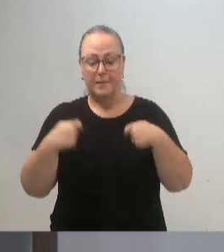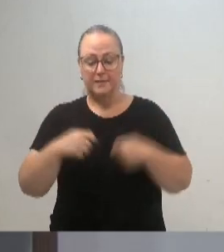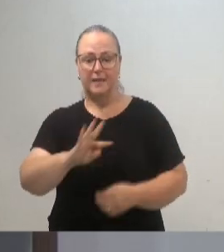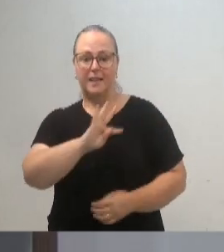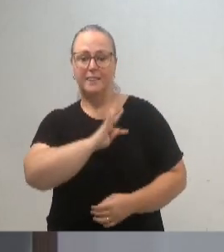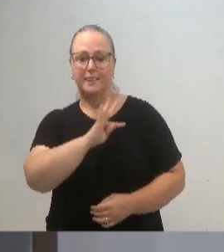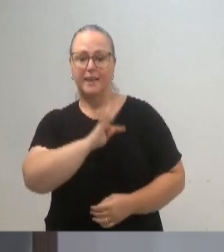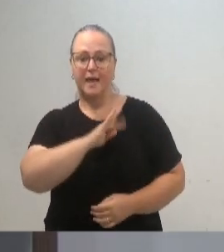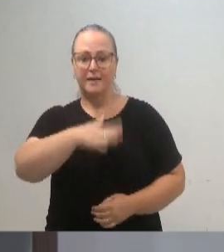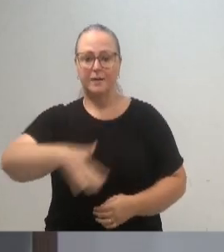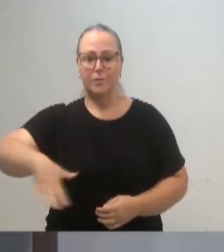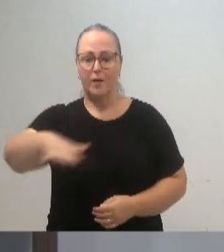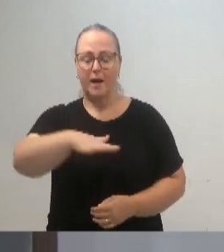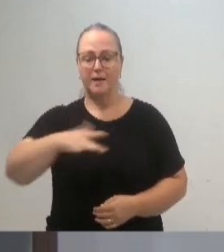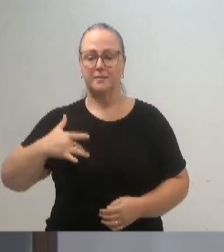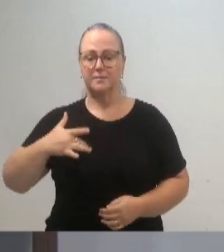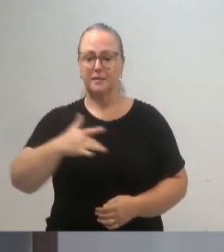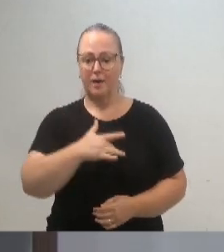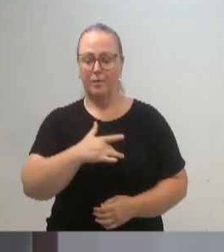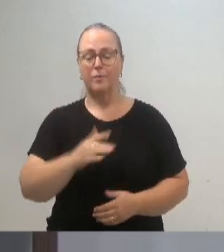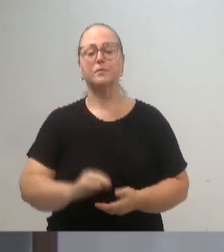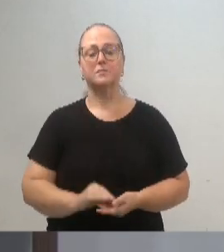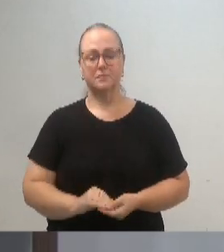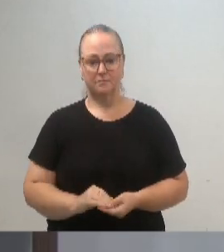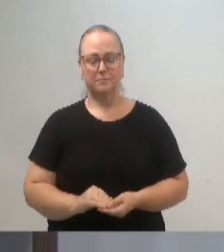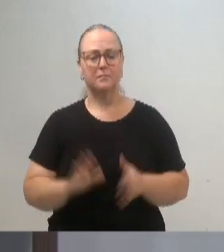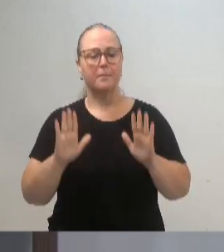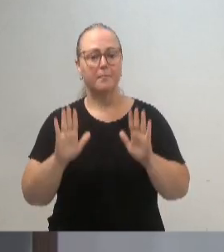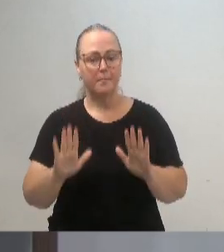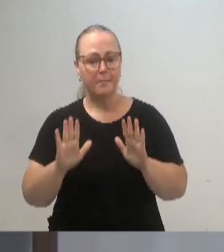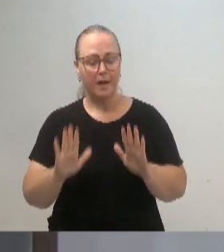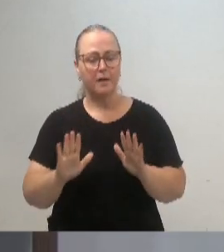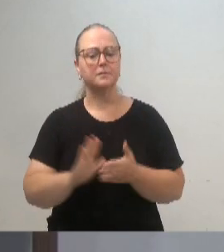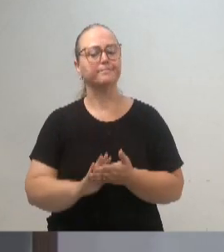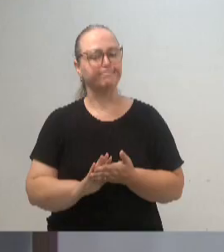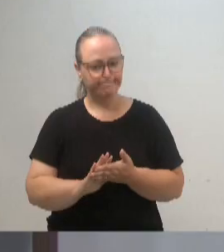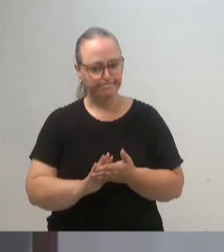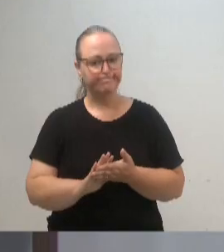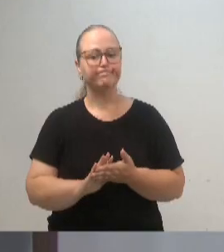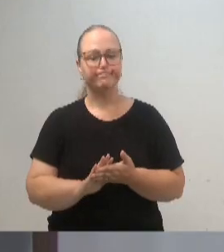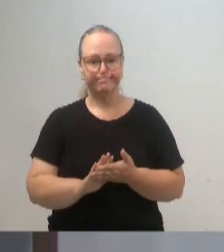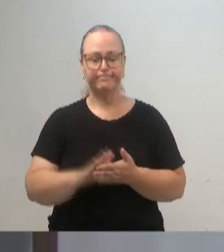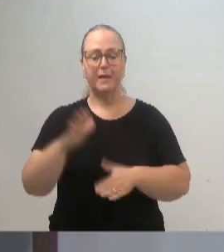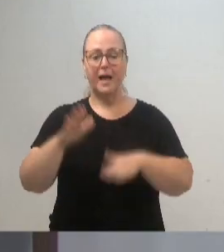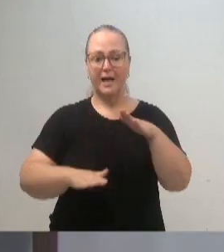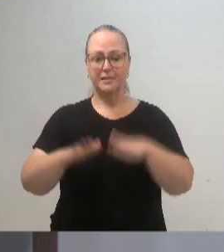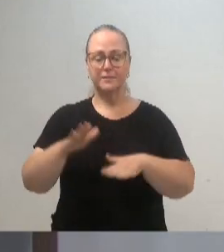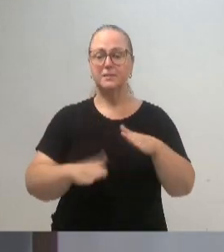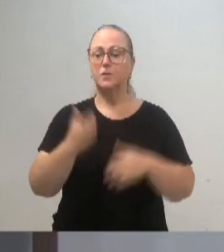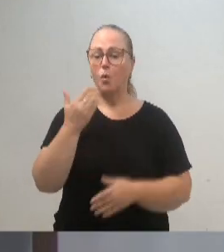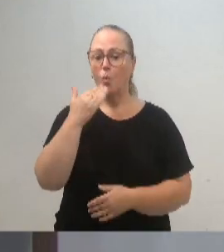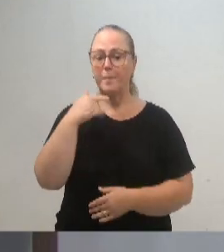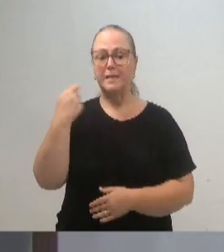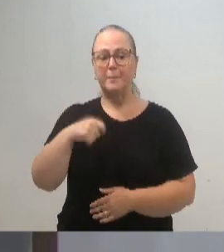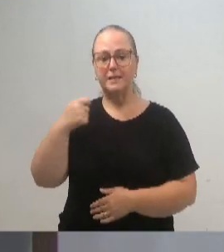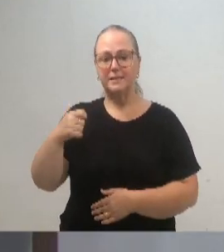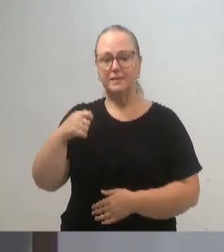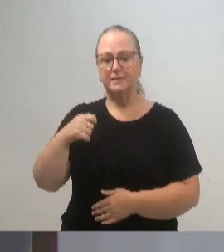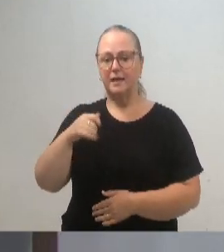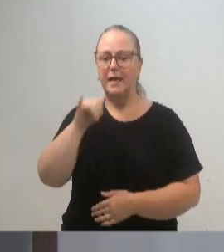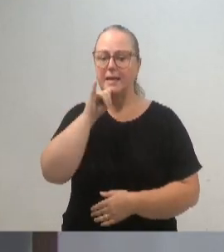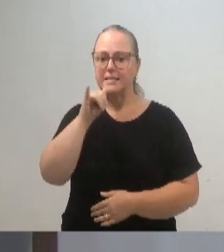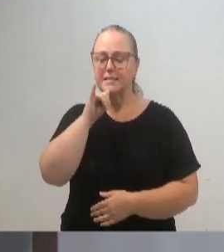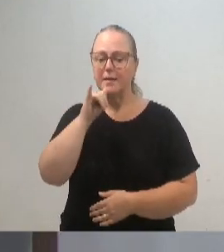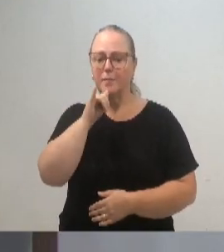enfermagem. E sabe o que acontece nesse momento? Essas crianças que usam a alimentação via sonda, ou que precisam fazer a